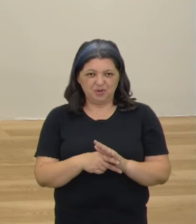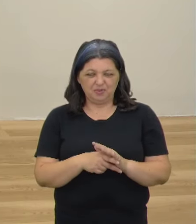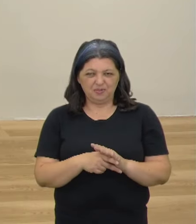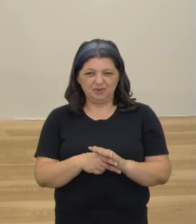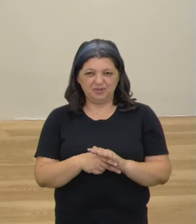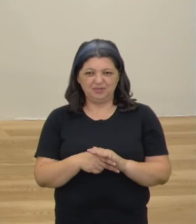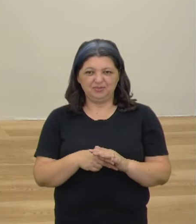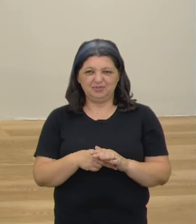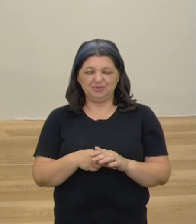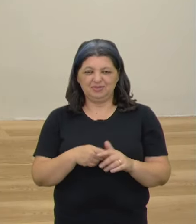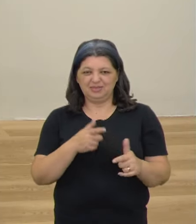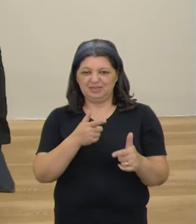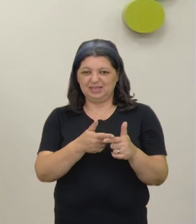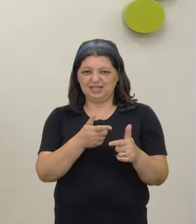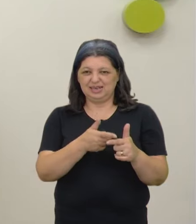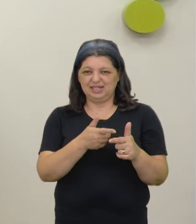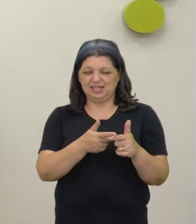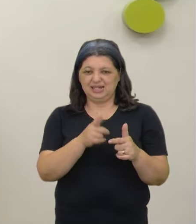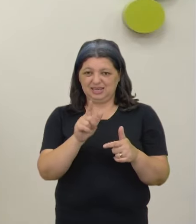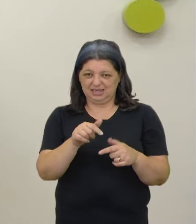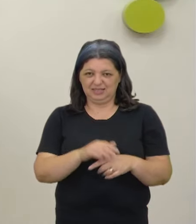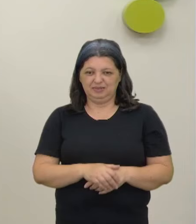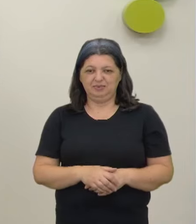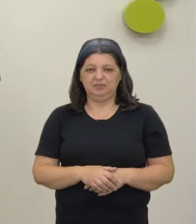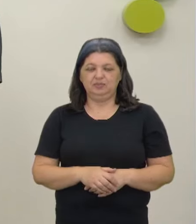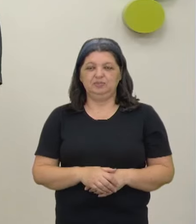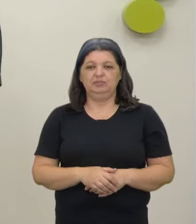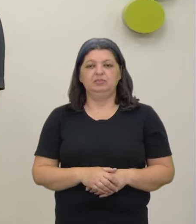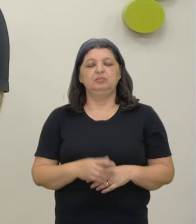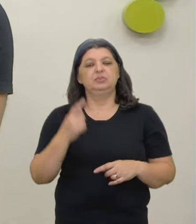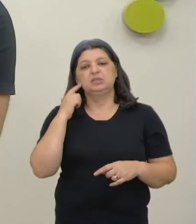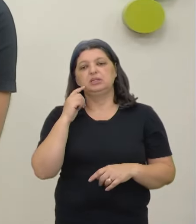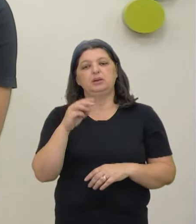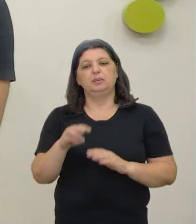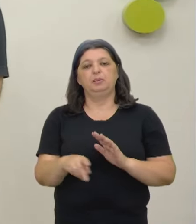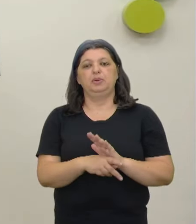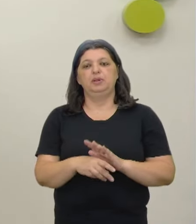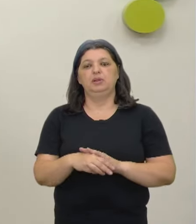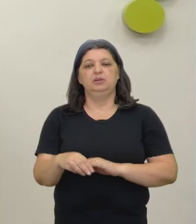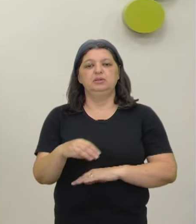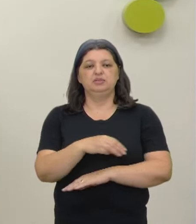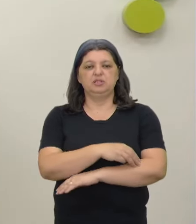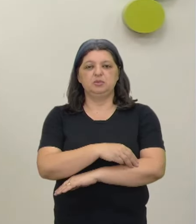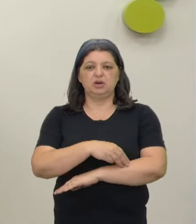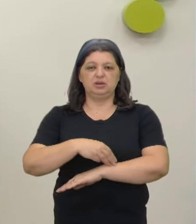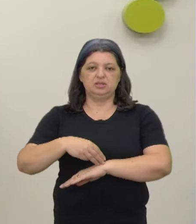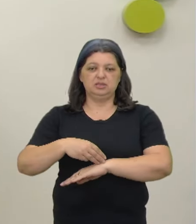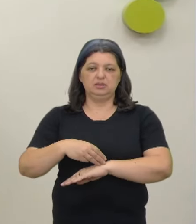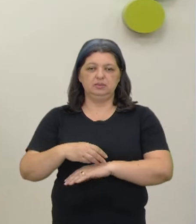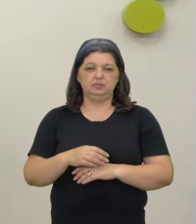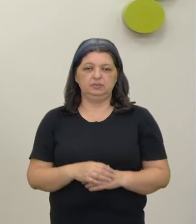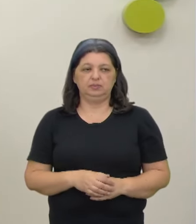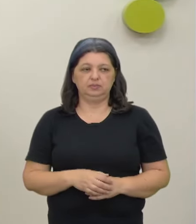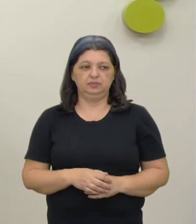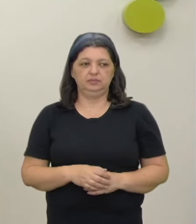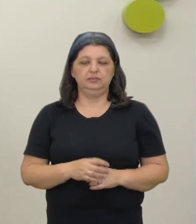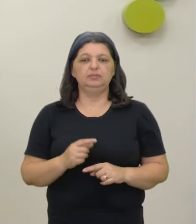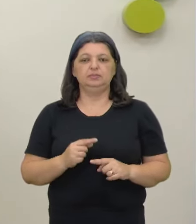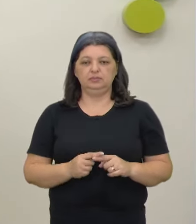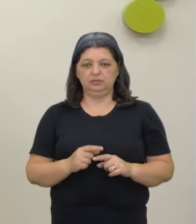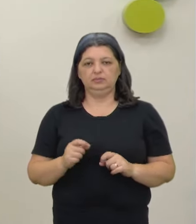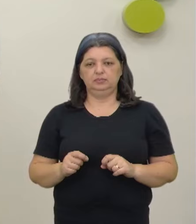Fogo no parquinho, tudo bem, né? Não, olha, essa questão da moral ela é uma questão controversa mesmo, né? Porque a gente sabe que a nossa sociedade